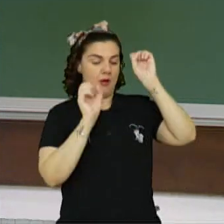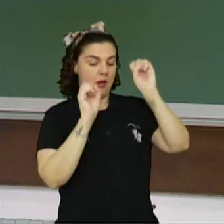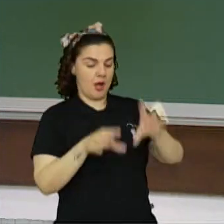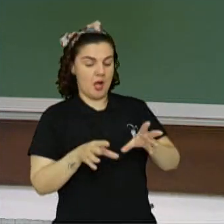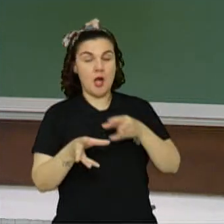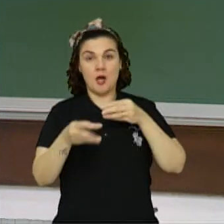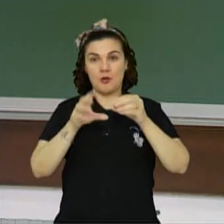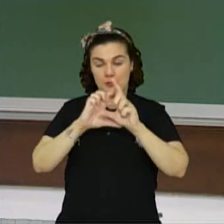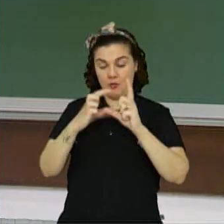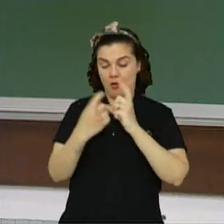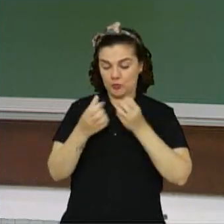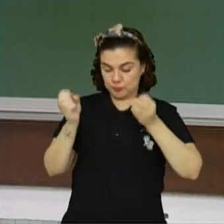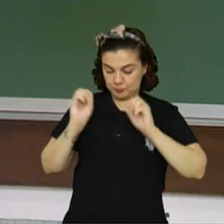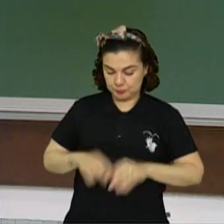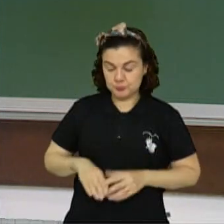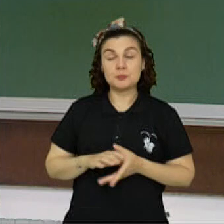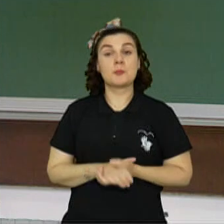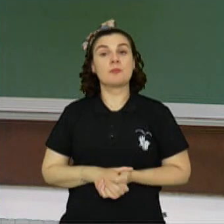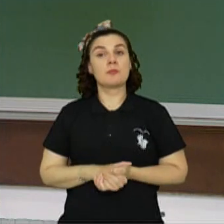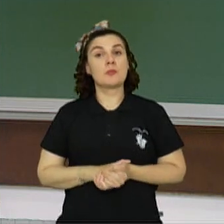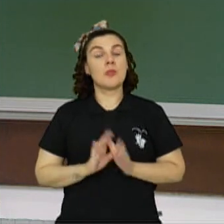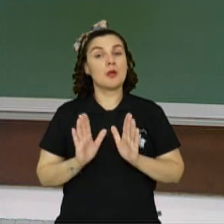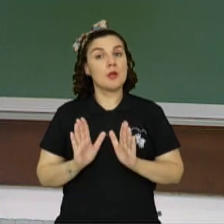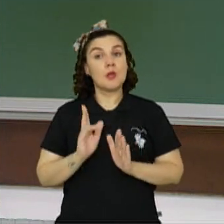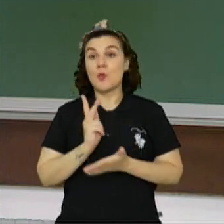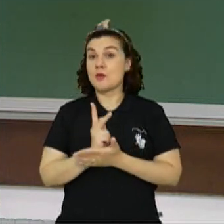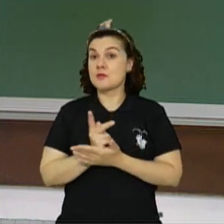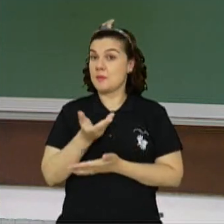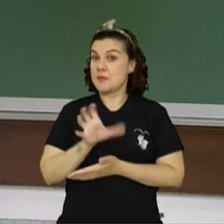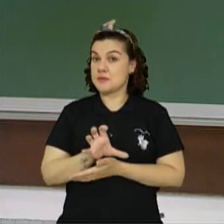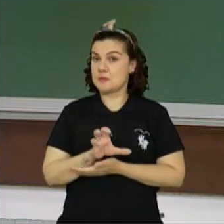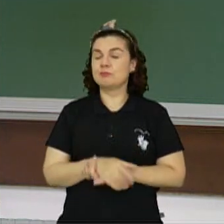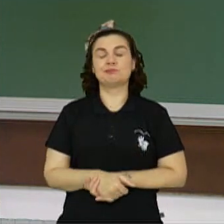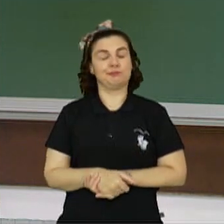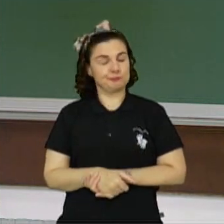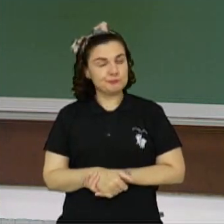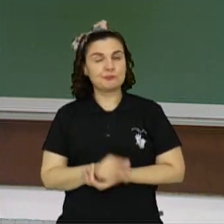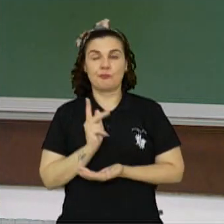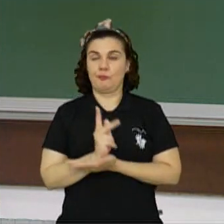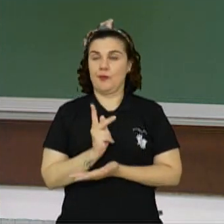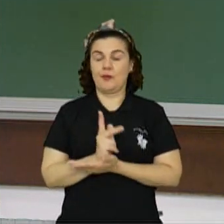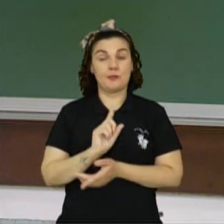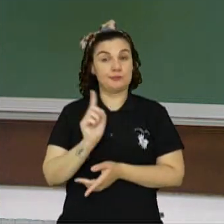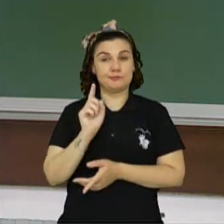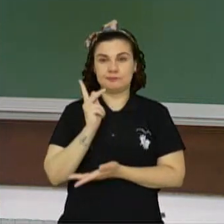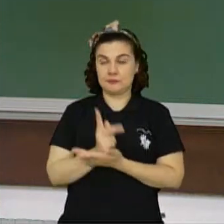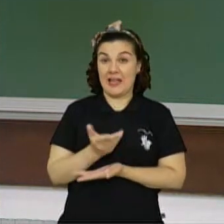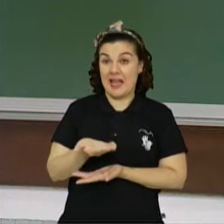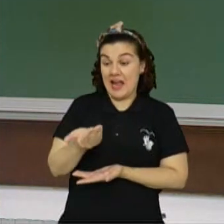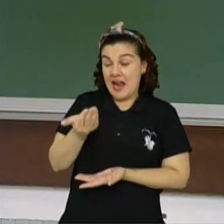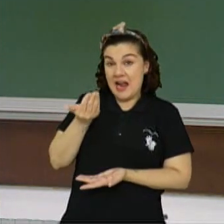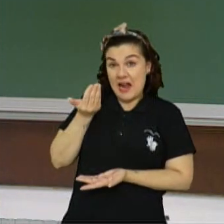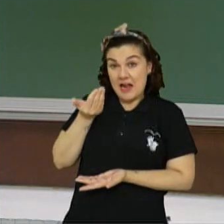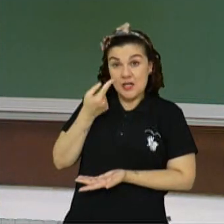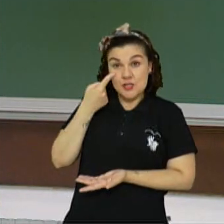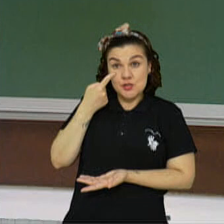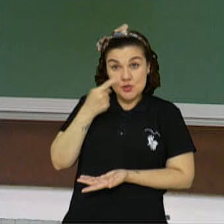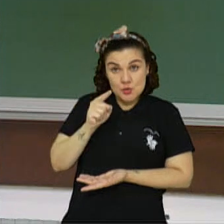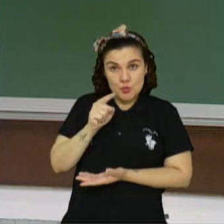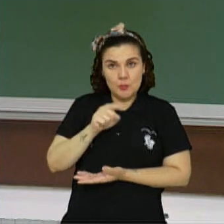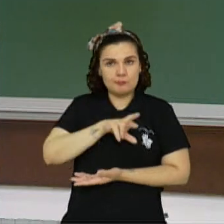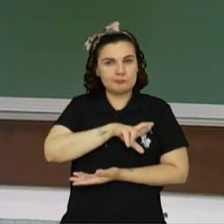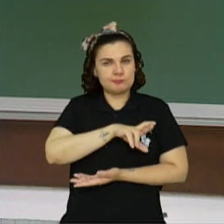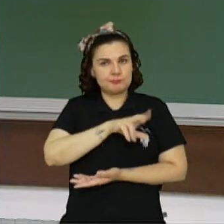e depois também do rótulo. Como eu falei que nem sempre foi assim, de fato, gente, nem sempre foi assim. Antes